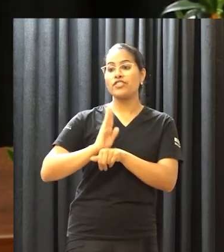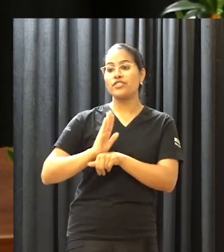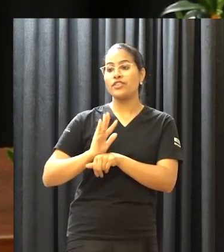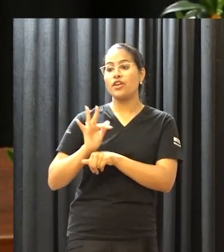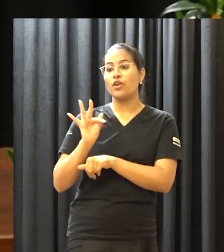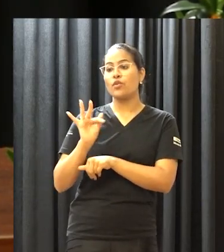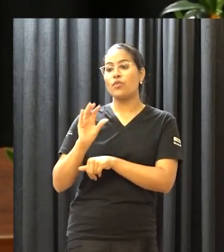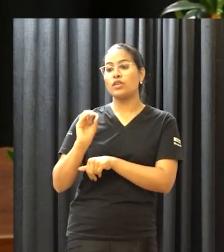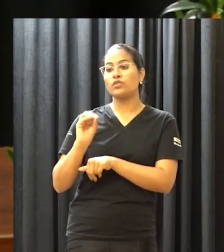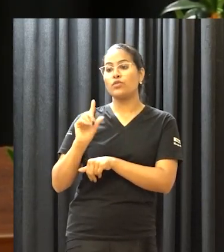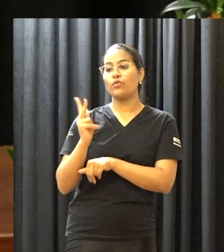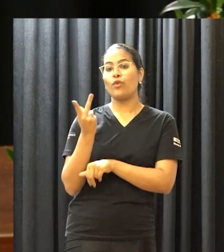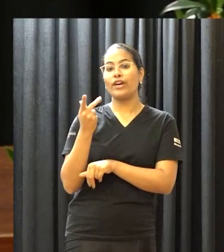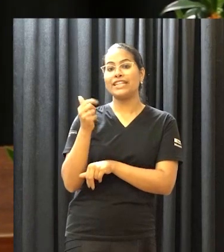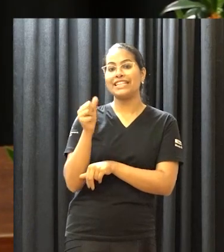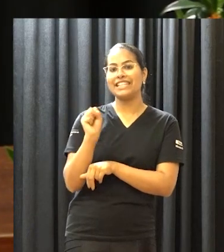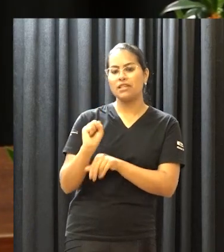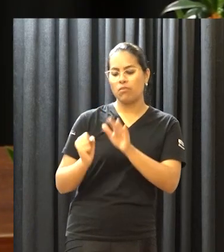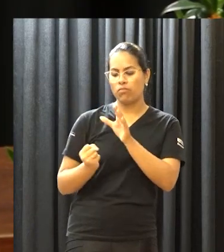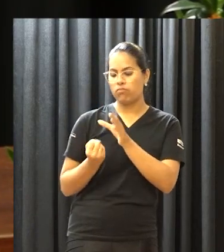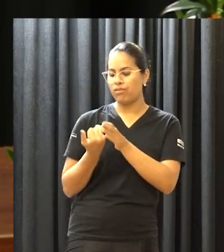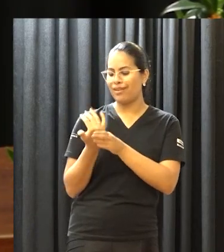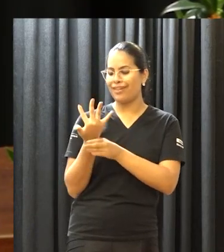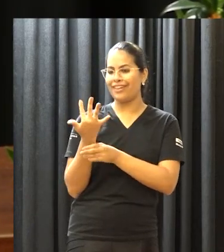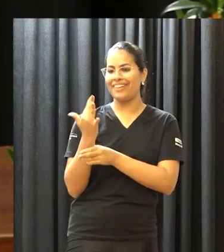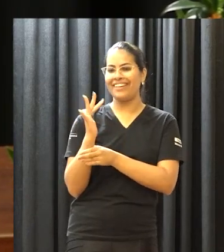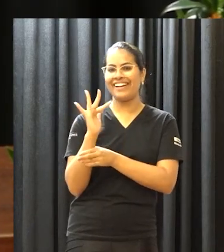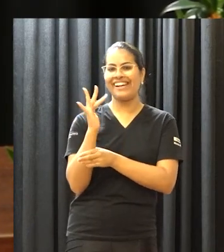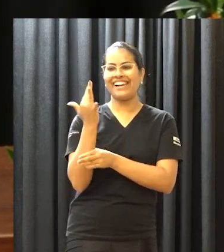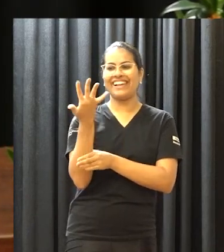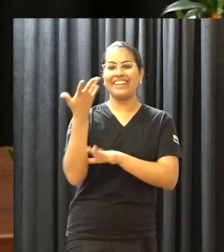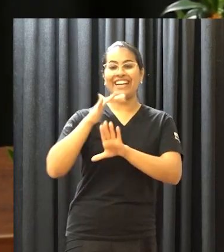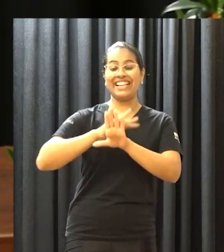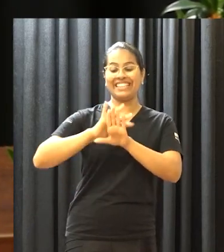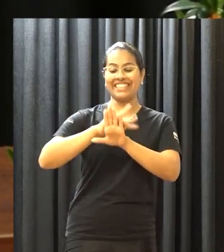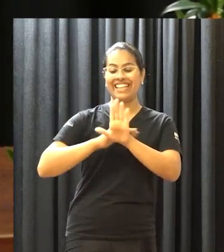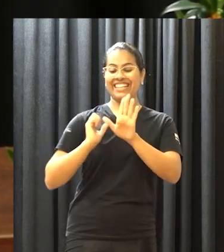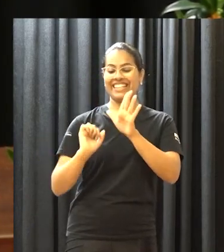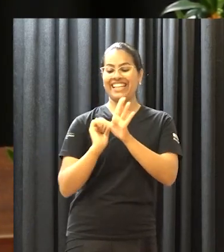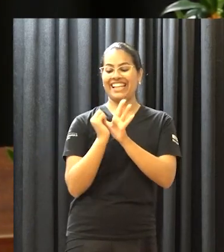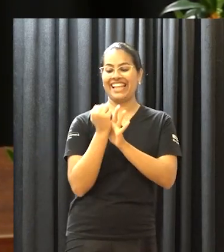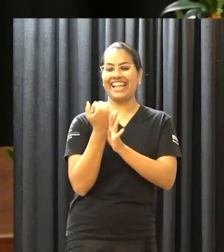brotam, brancas. As folhas estão brotando ali.